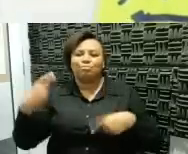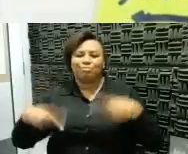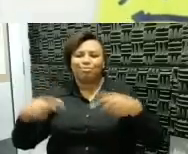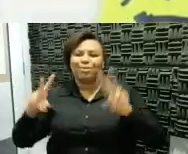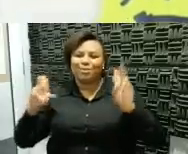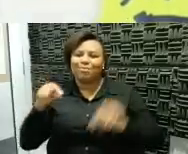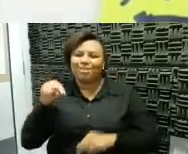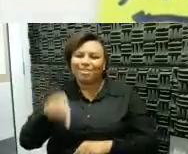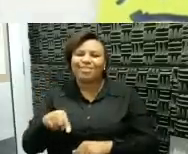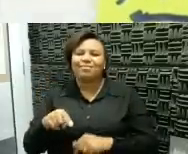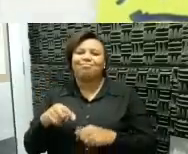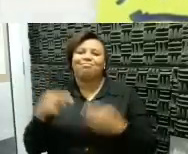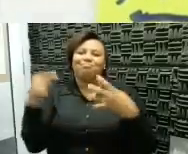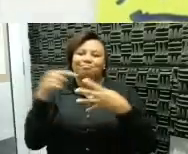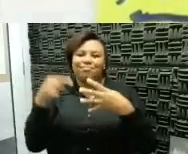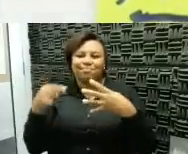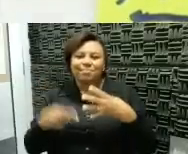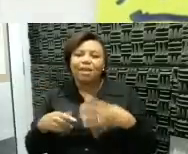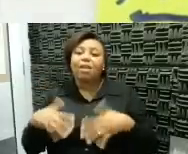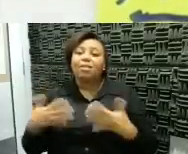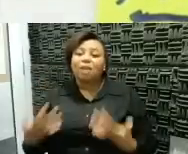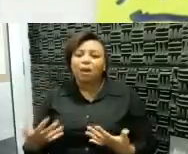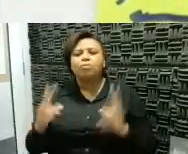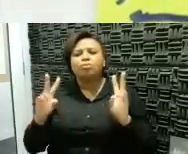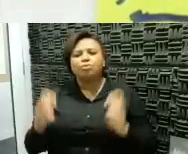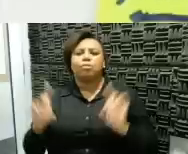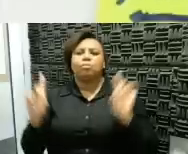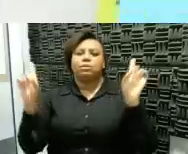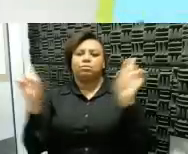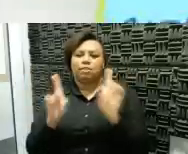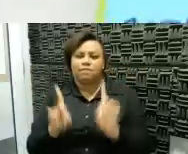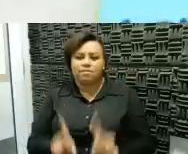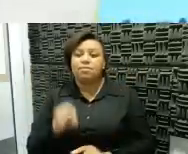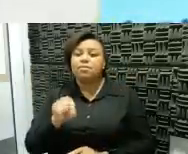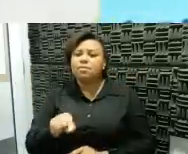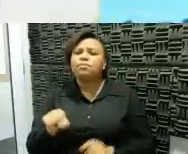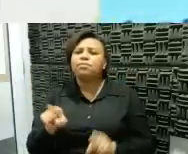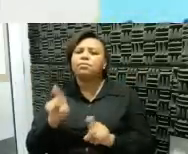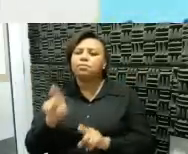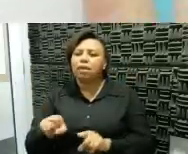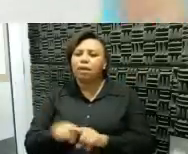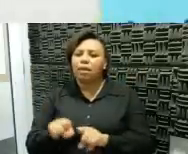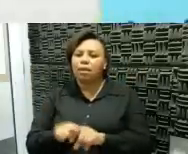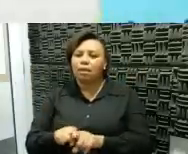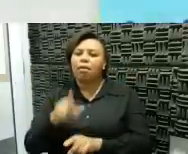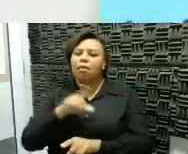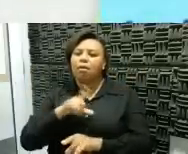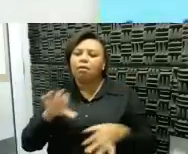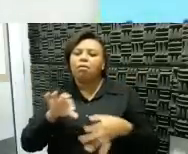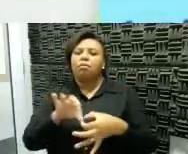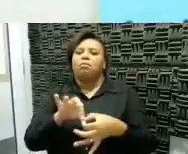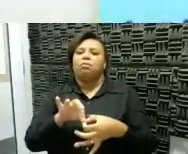né ou seja sobre deficiência e isso implica ou seja isso tem a ver muito com